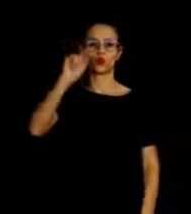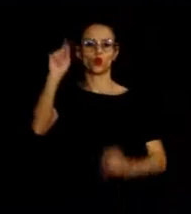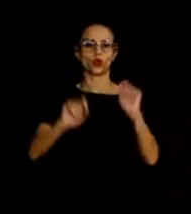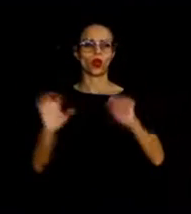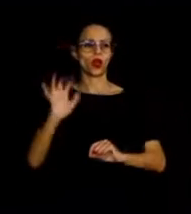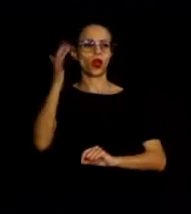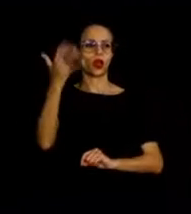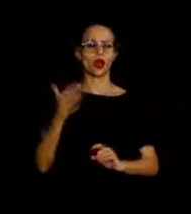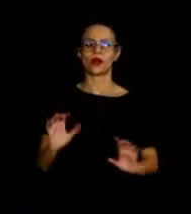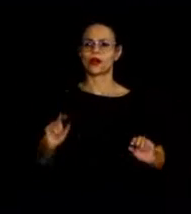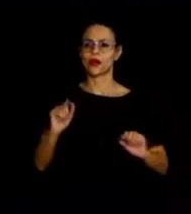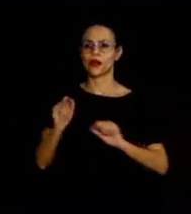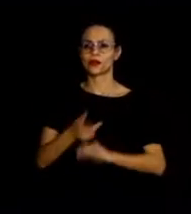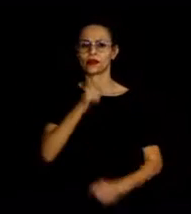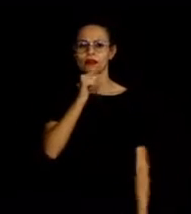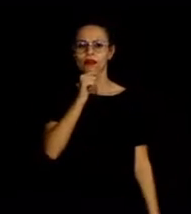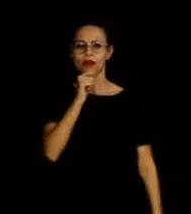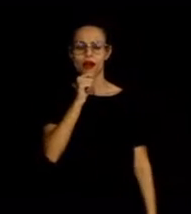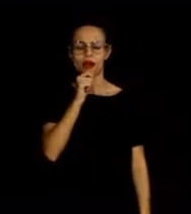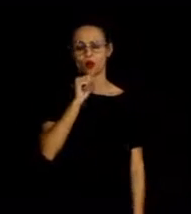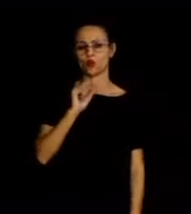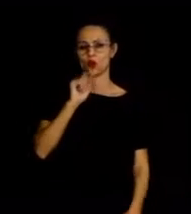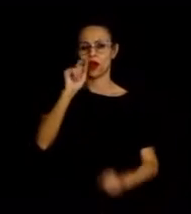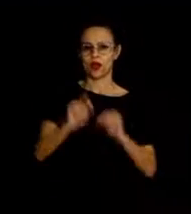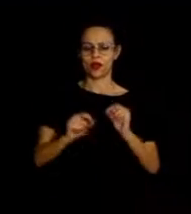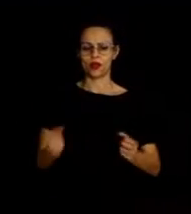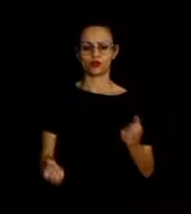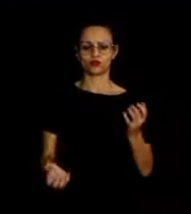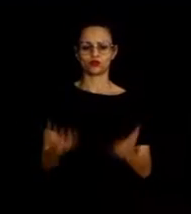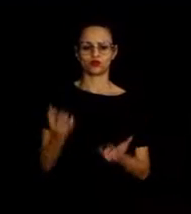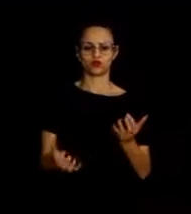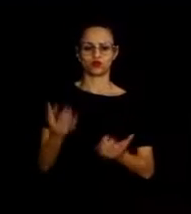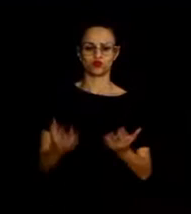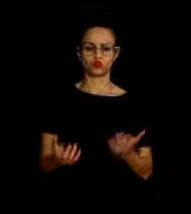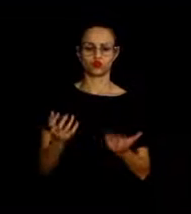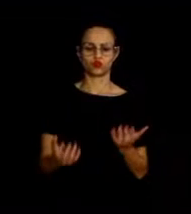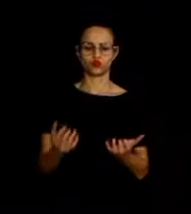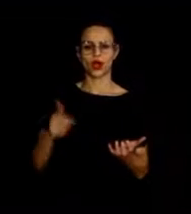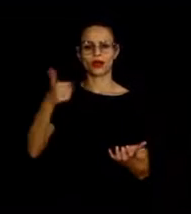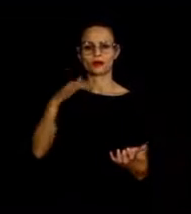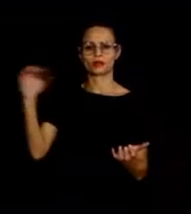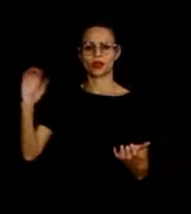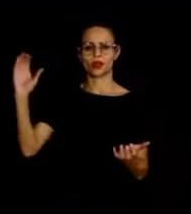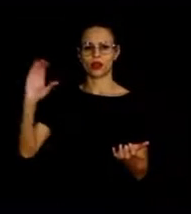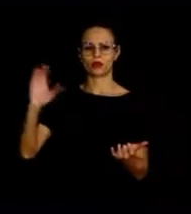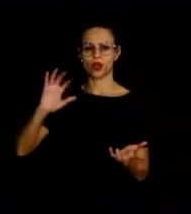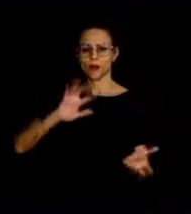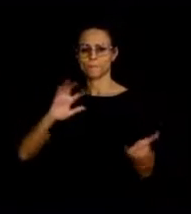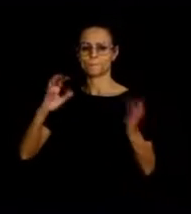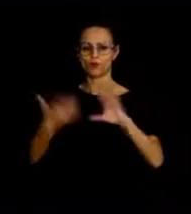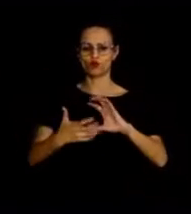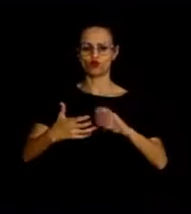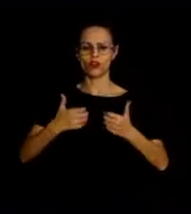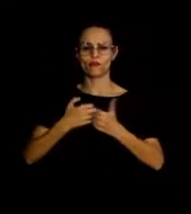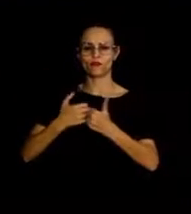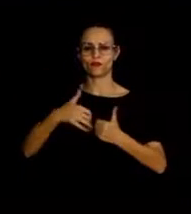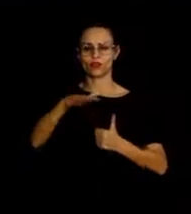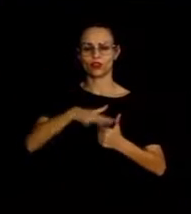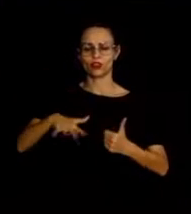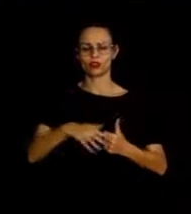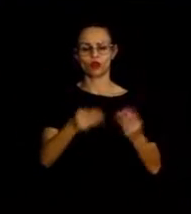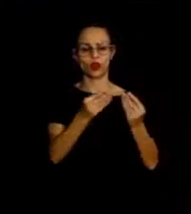do qual a água submetida a um calor de 100 graus celsius muda de estado físico